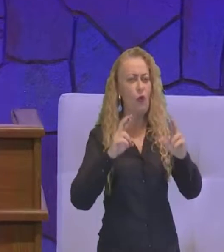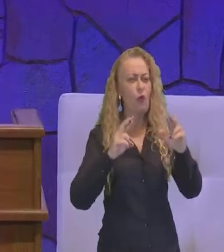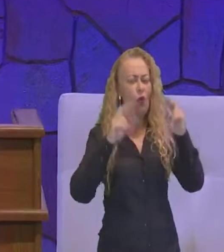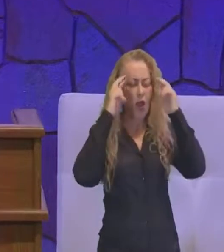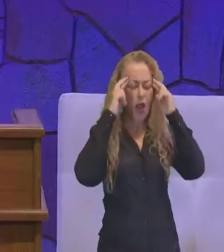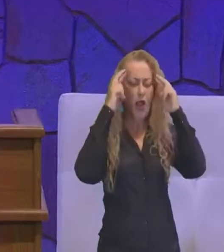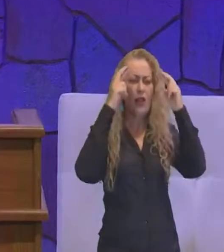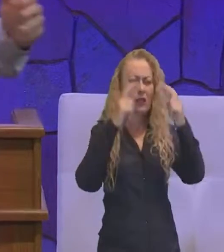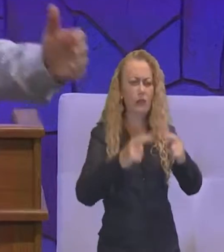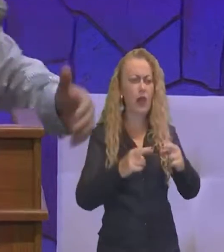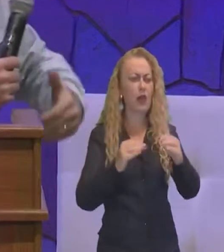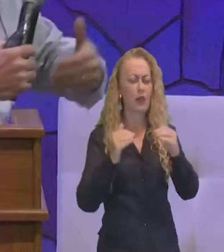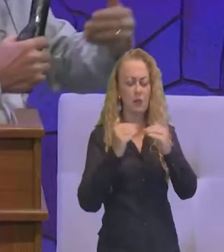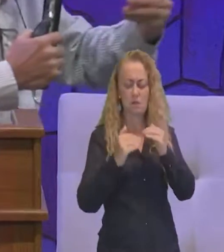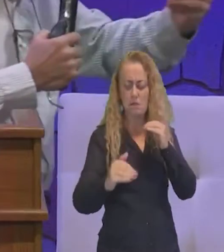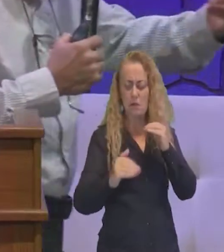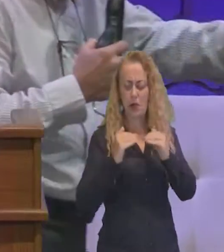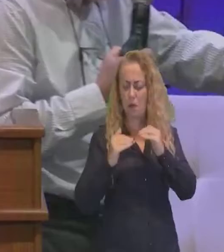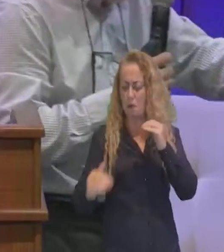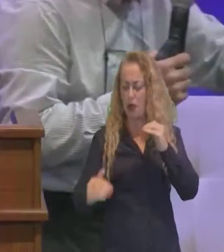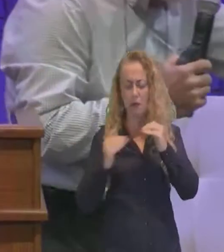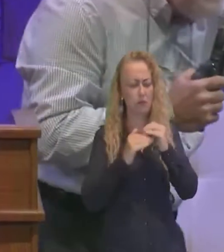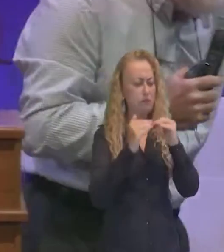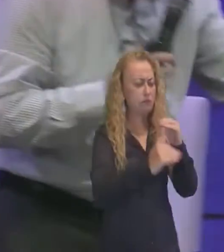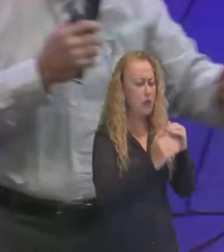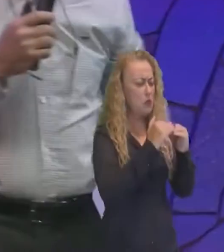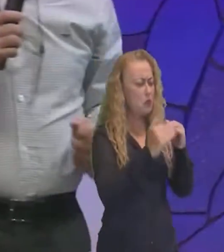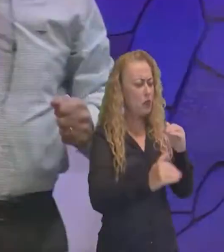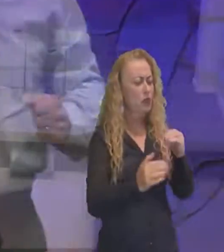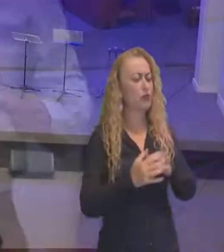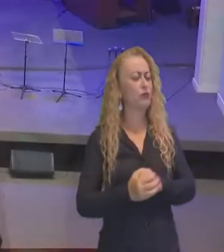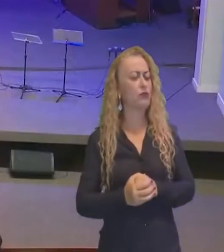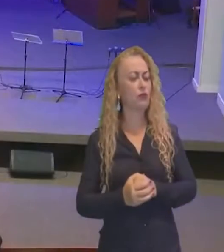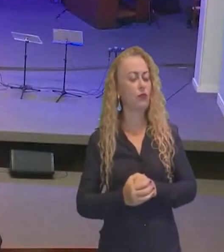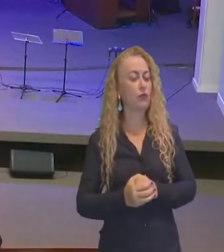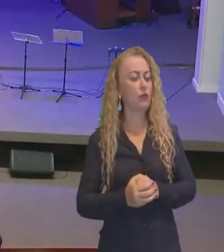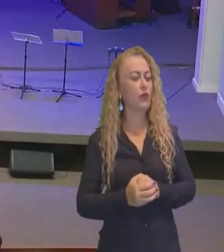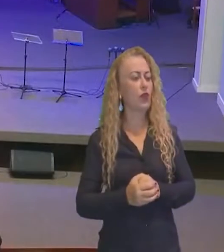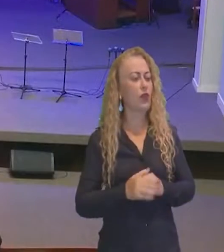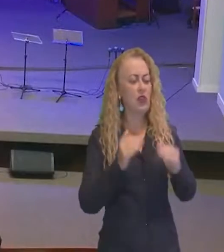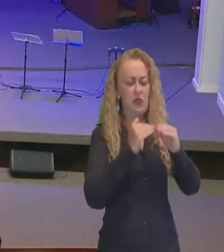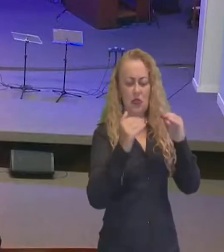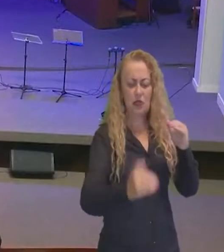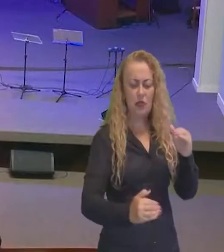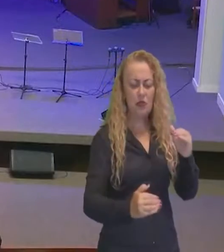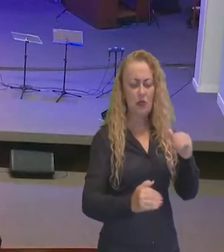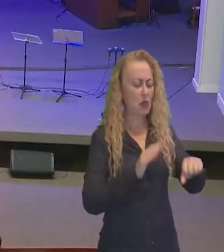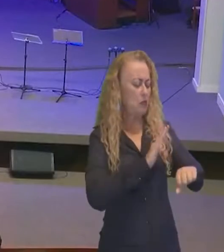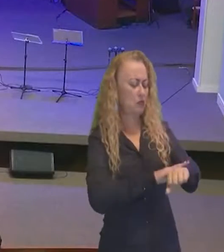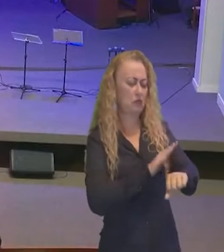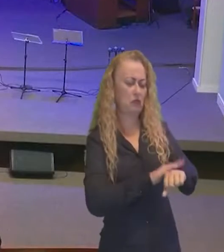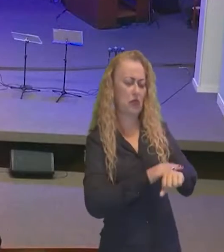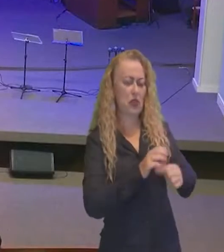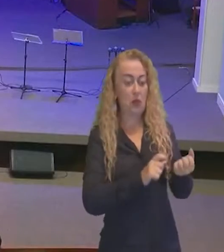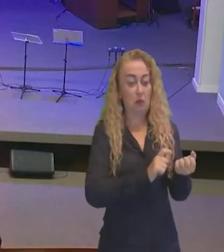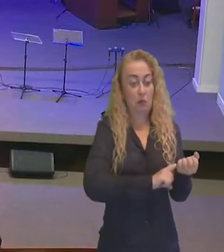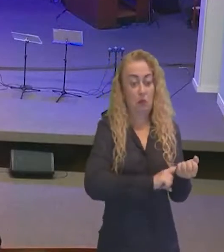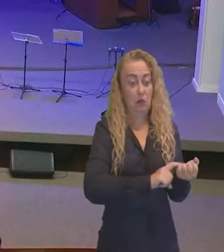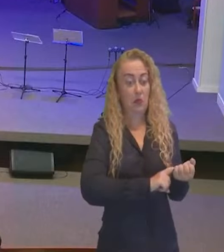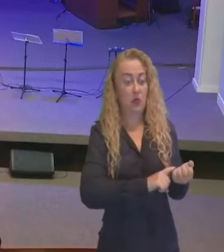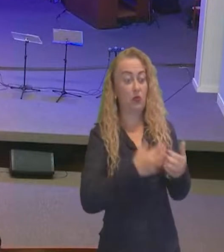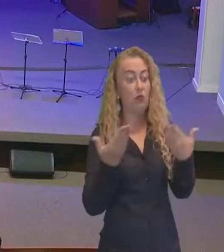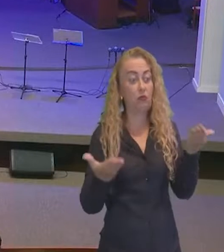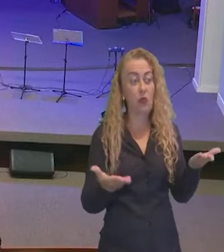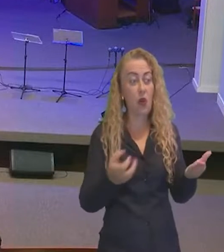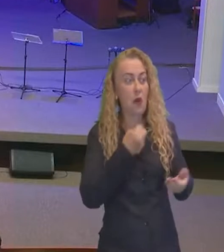conjugal. Começam a haver incompatibilidade de gênio, incompatibilidade de temperamento e tantas